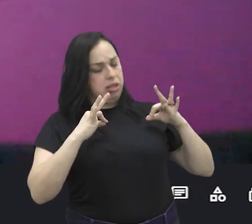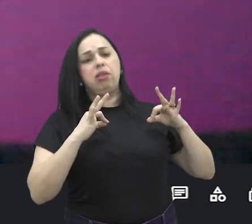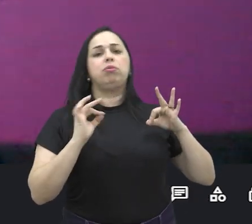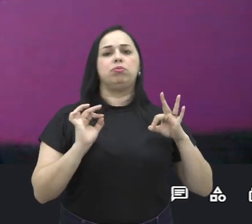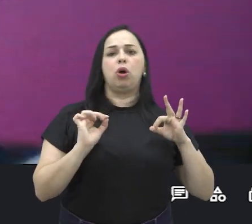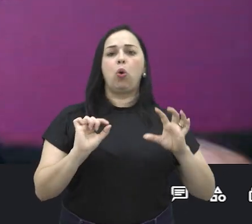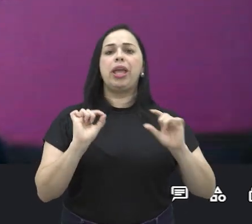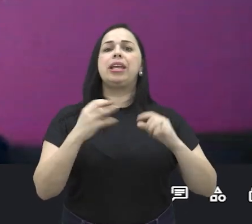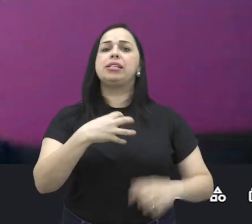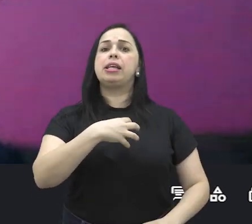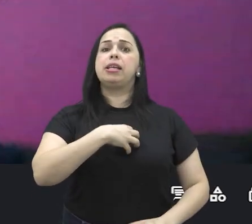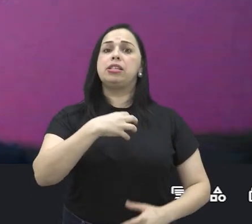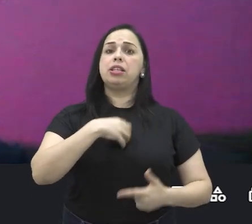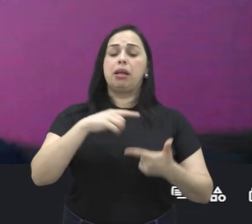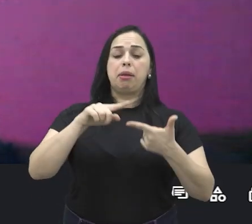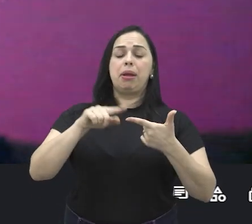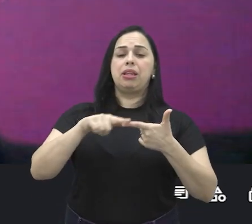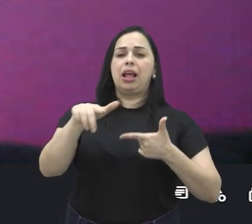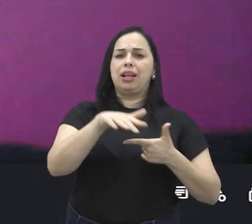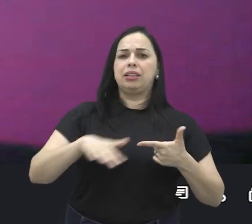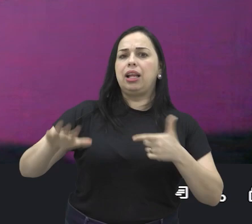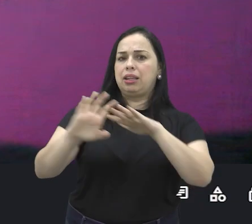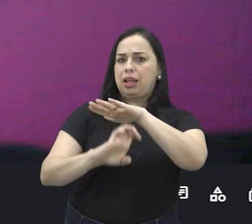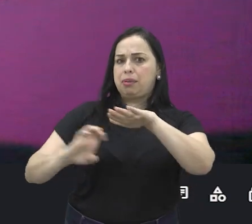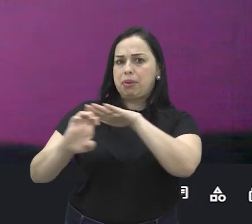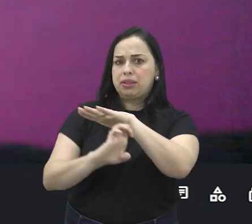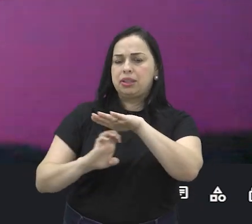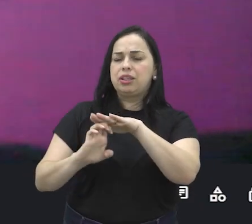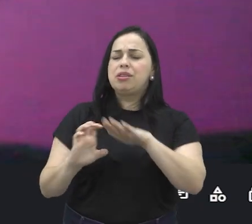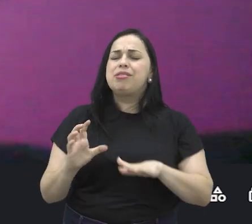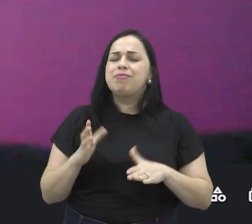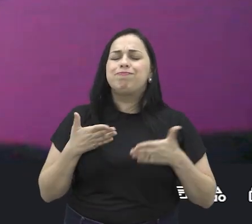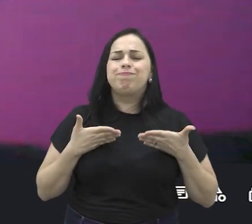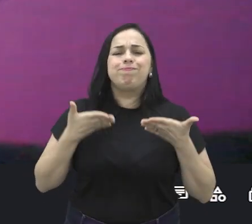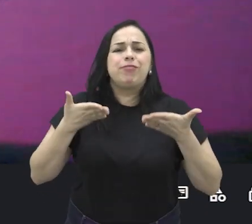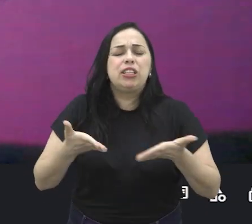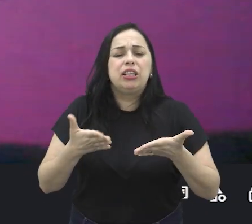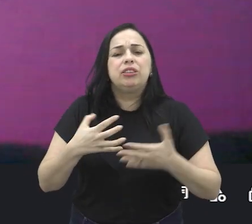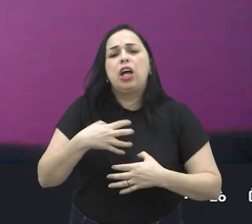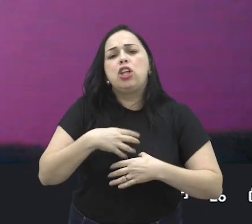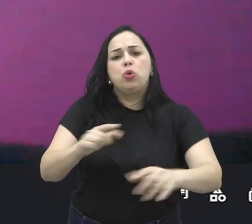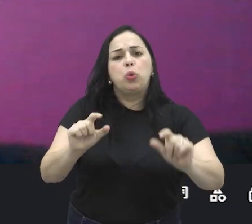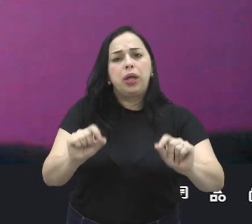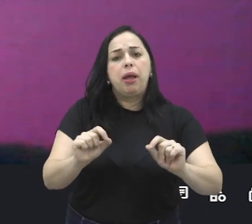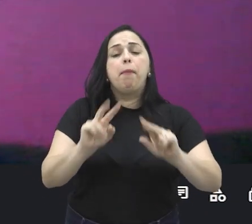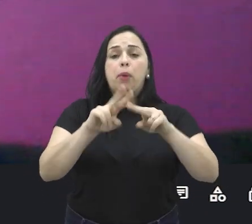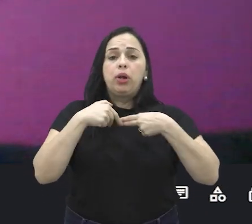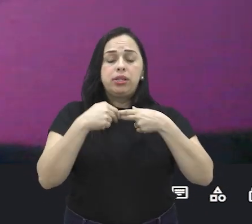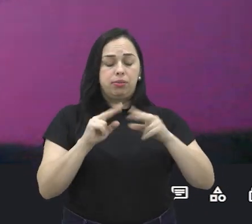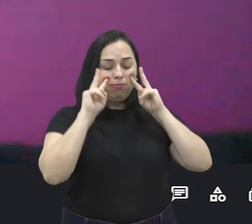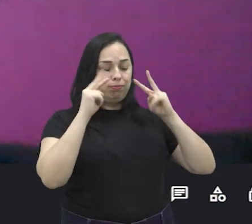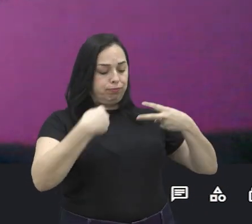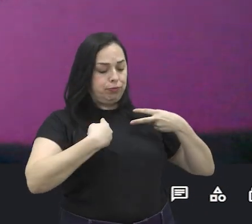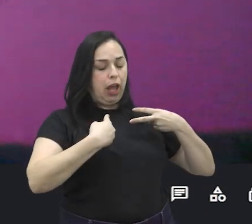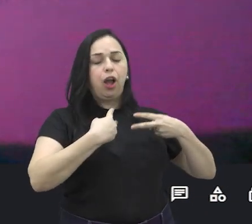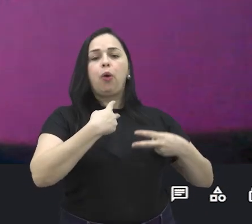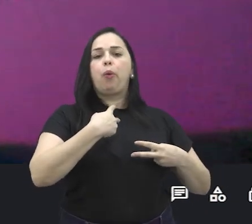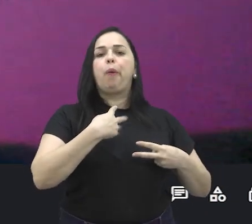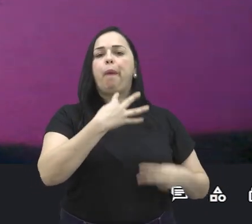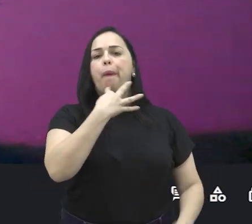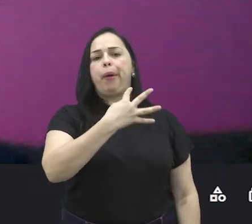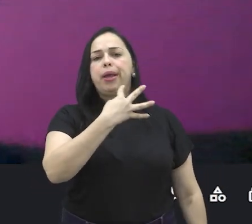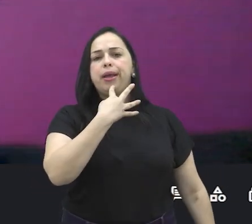a onde a gente está, né, e o que a gente sente diante de cada ambiente. Então, é importante que você se conheça, né, para